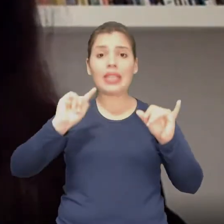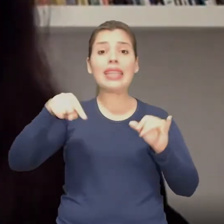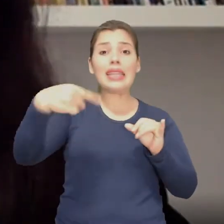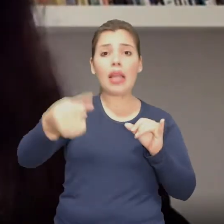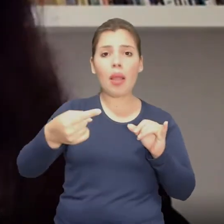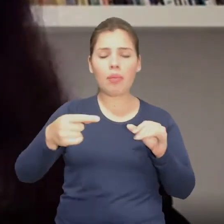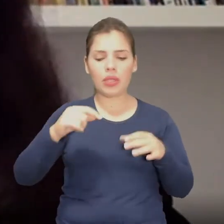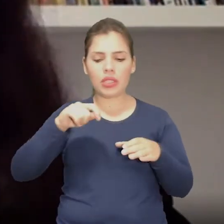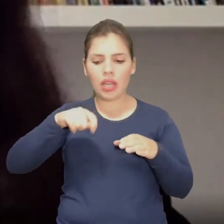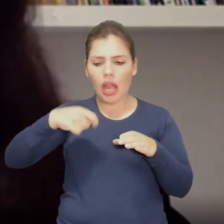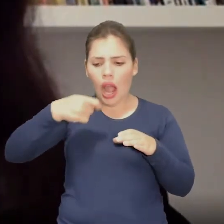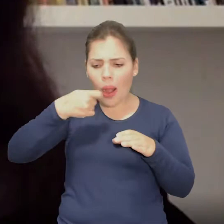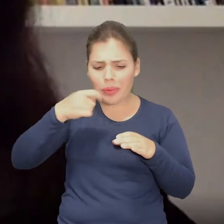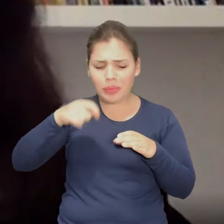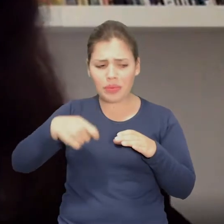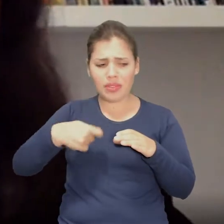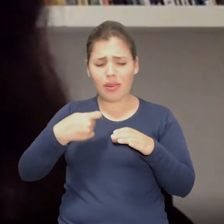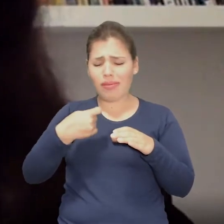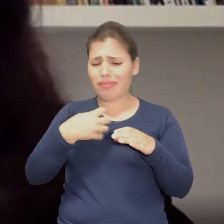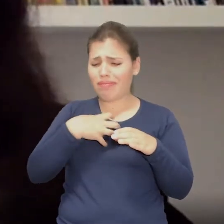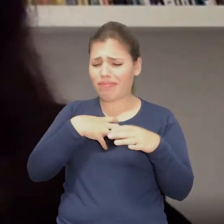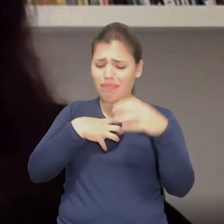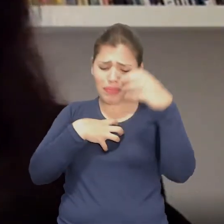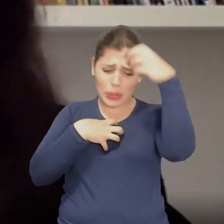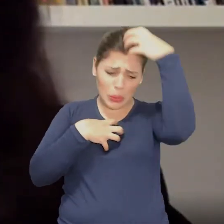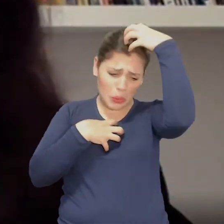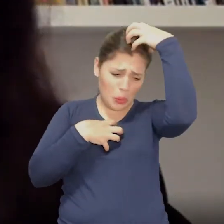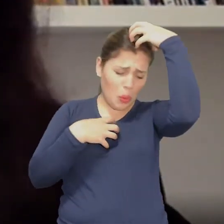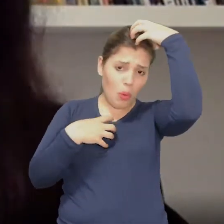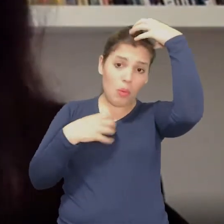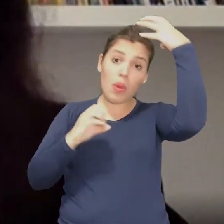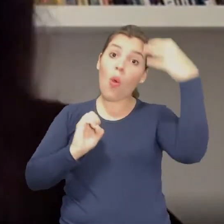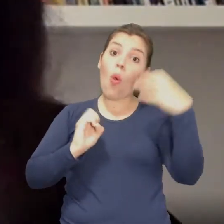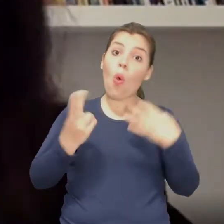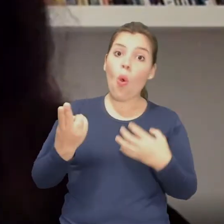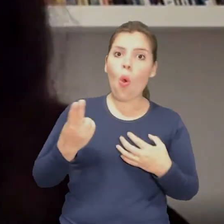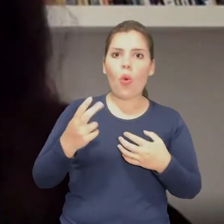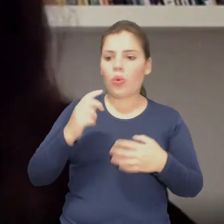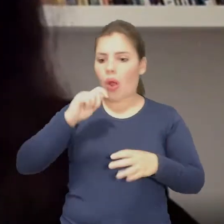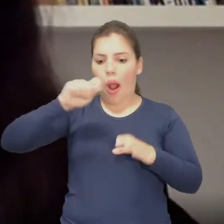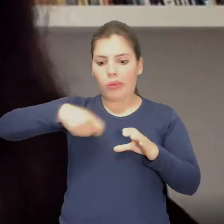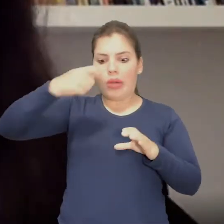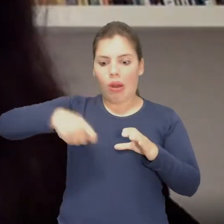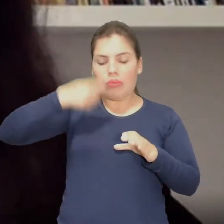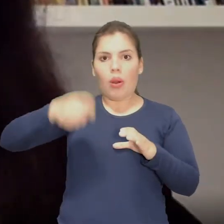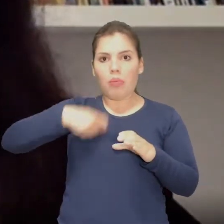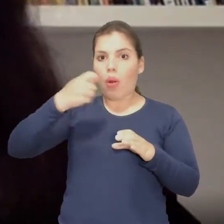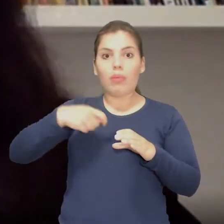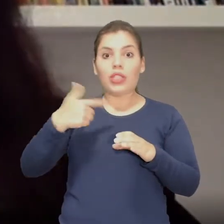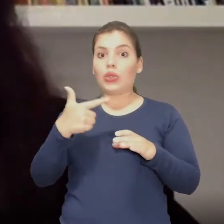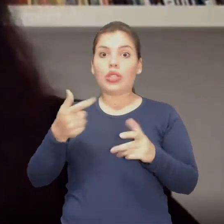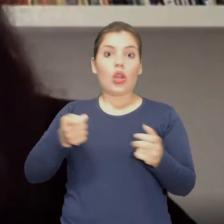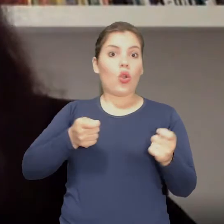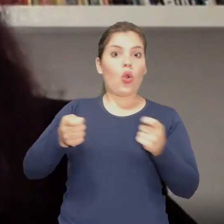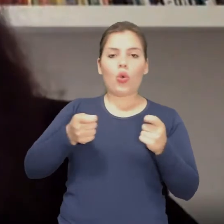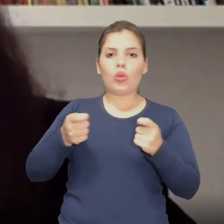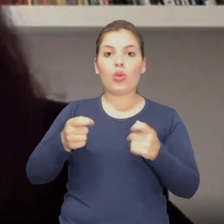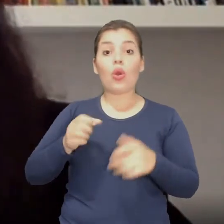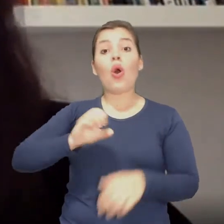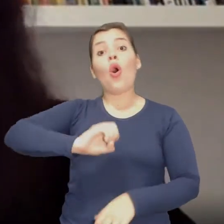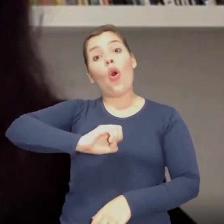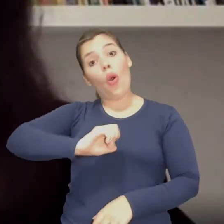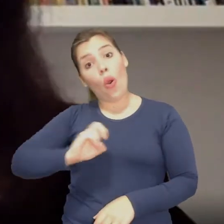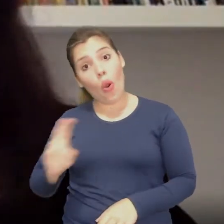culpa, passa a comer com muita frequência com uma sensação de descontrole, ou passa a ter uma necessidade muito grande